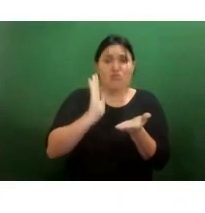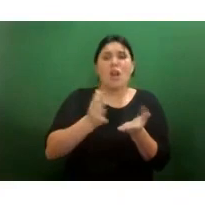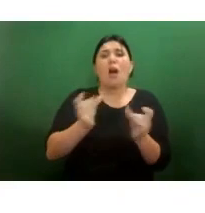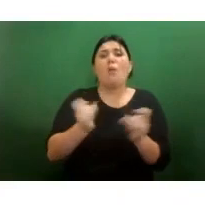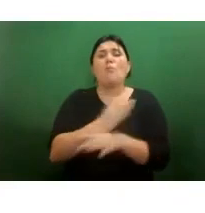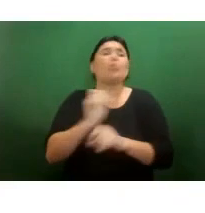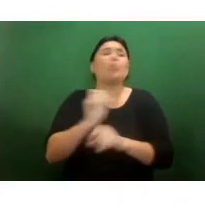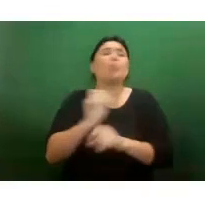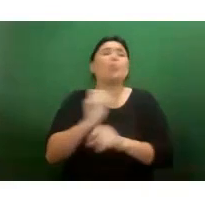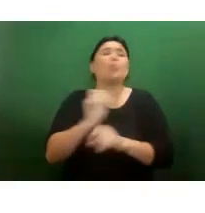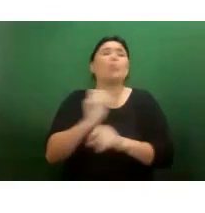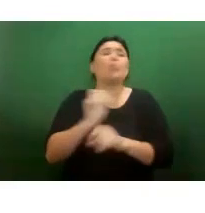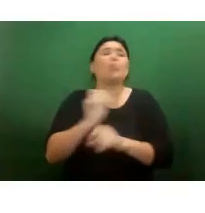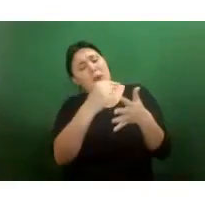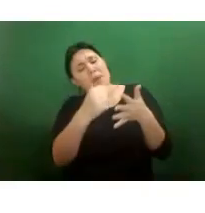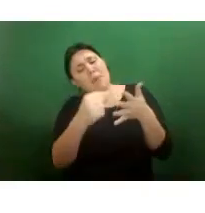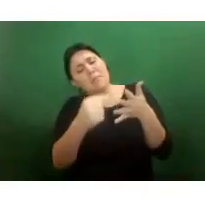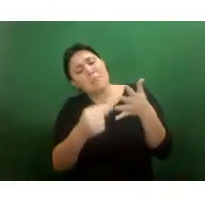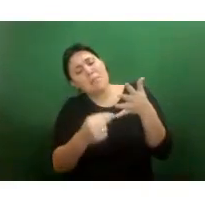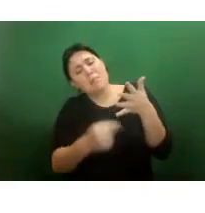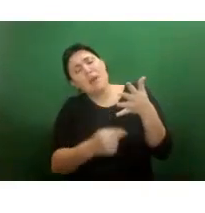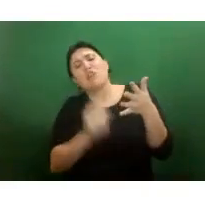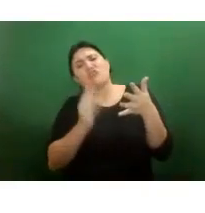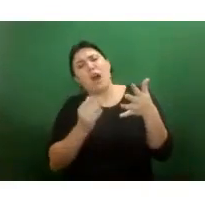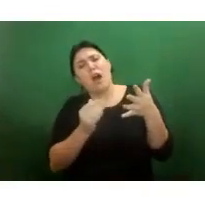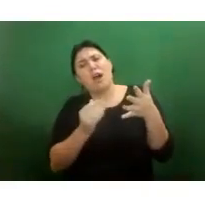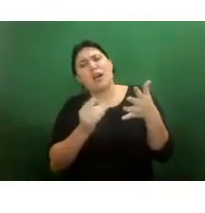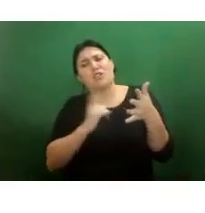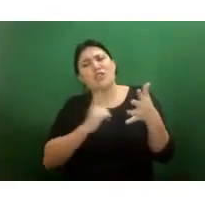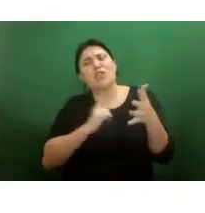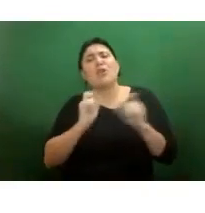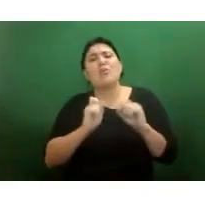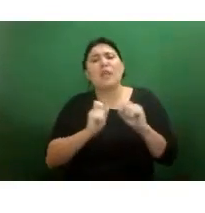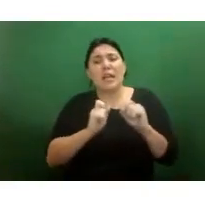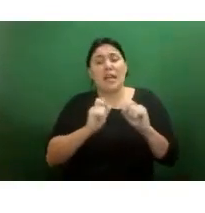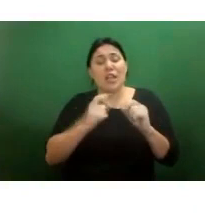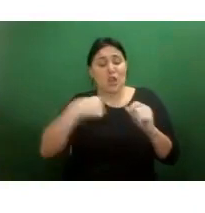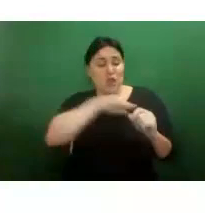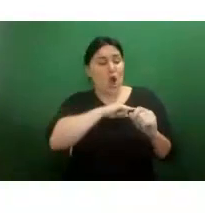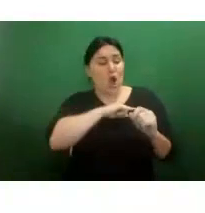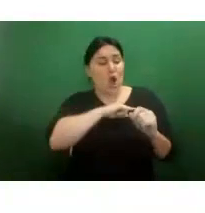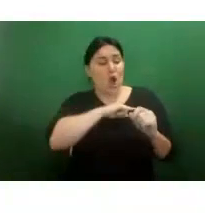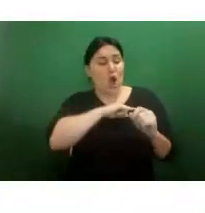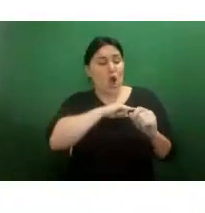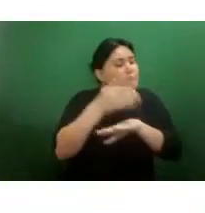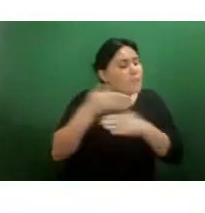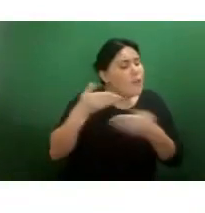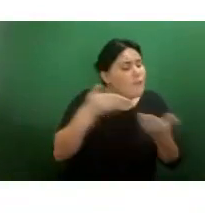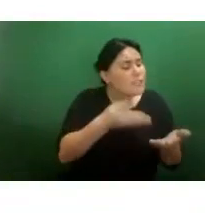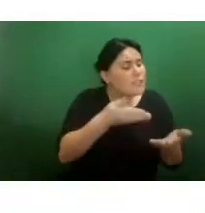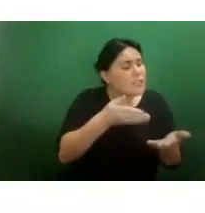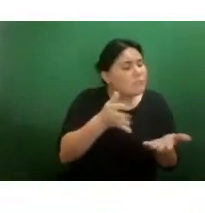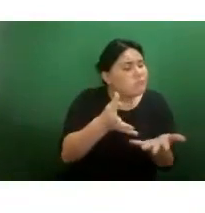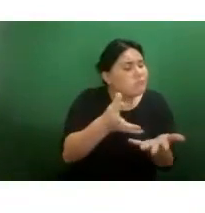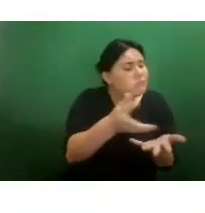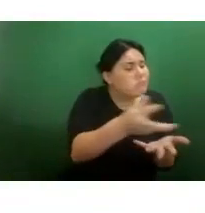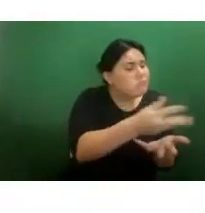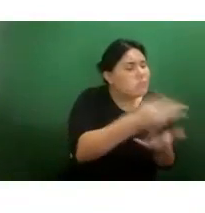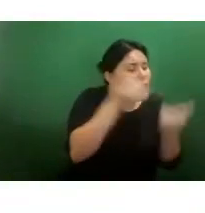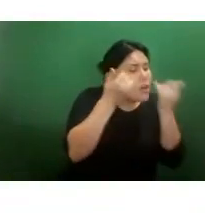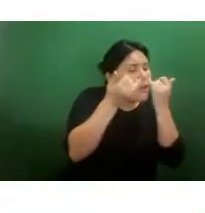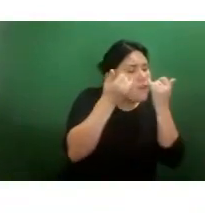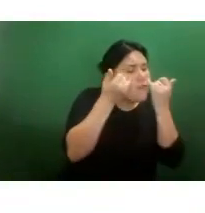materiais fragmentados, né? Algumas partes de pasta. Então, nós juntamos tudo e pudemos